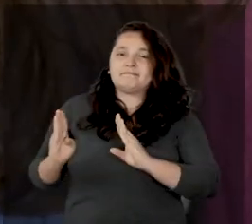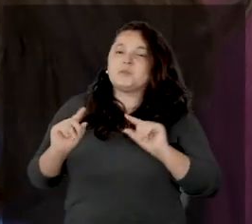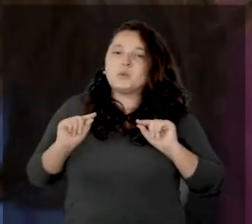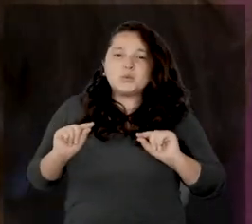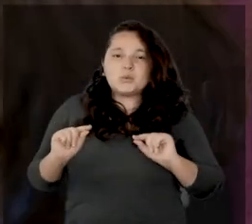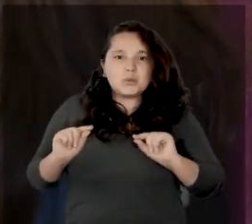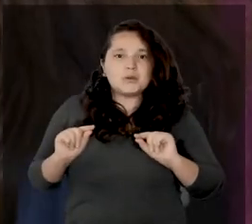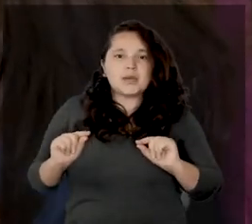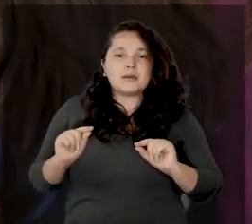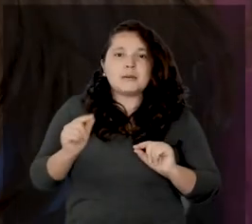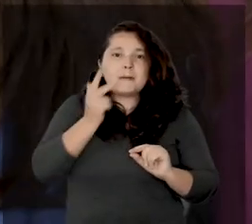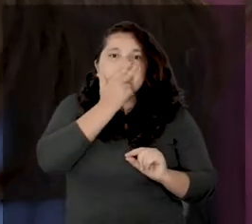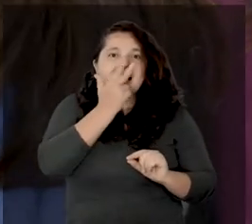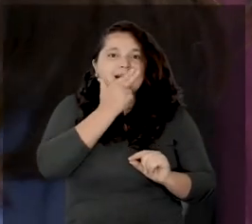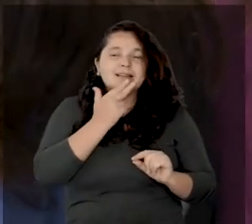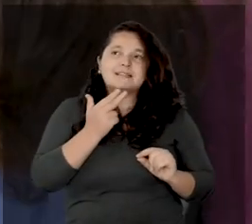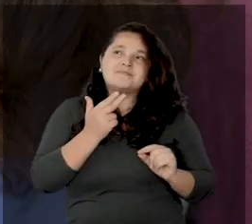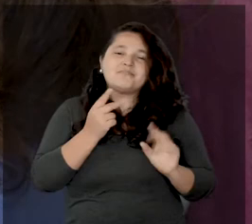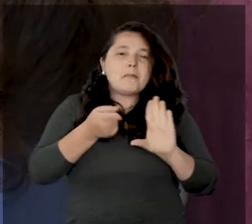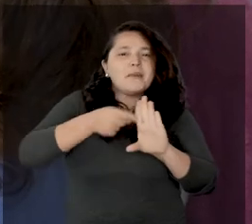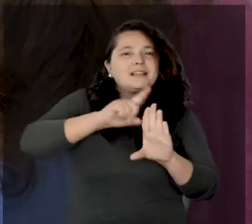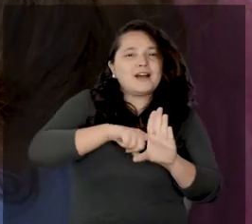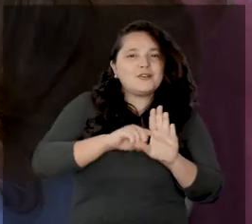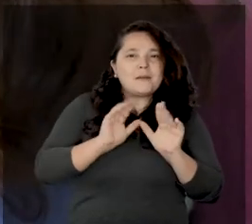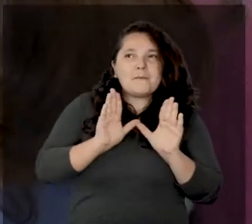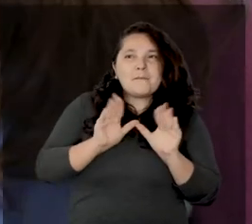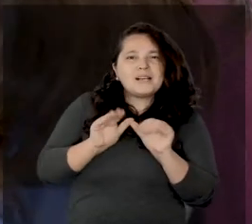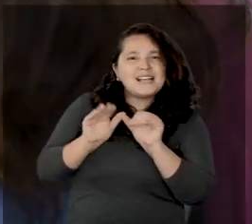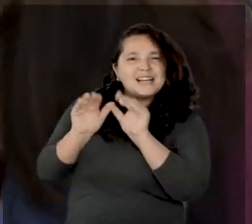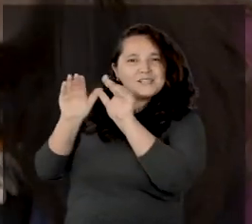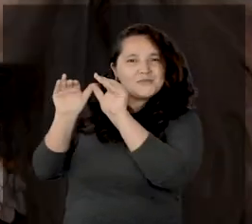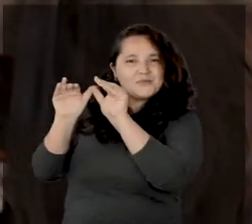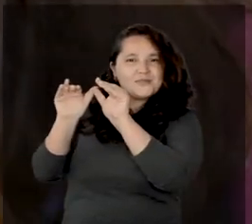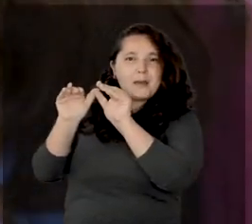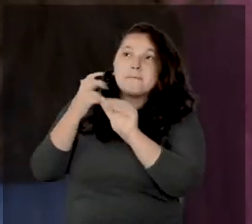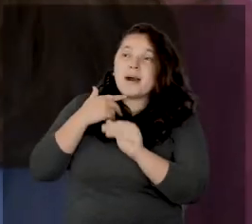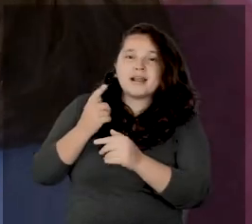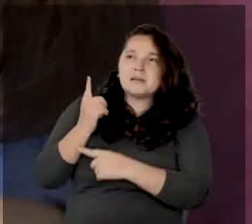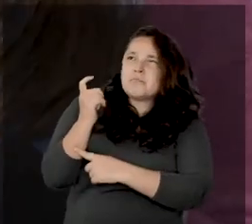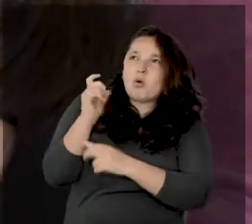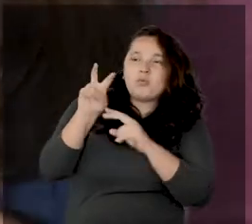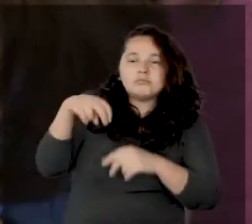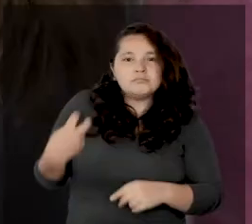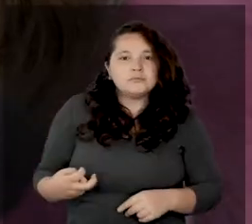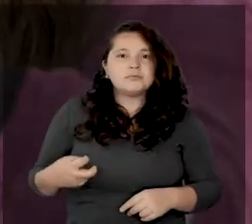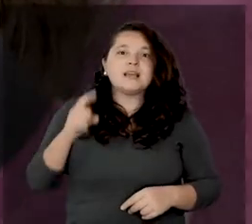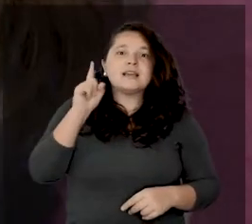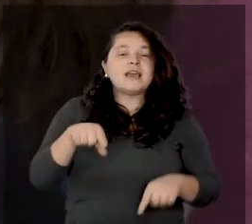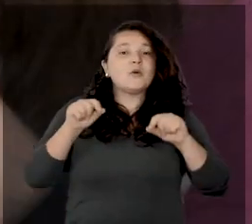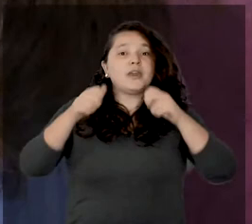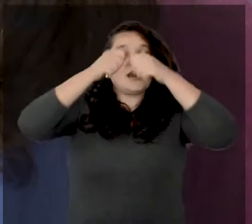esses passarinhos, né, que são essas entidades, os seres, as obras, né, os passarinhos da sua